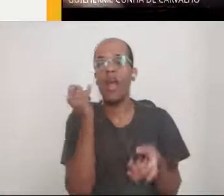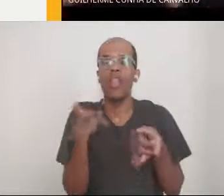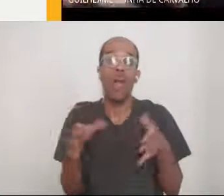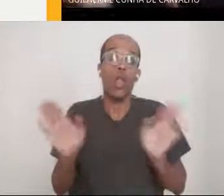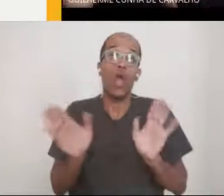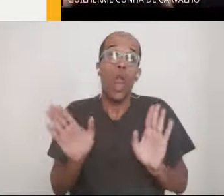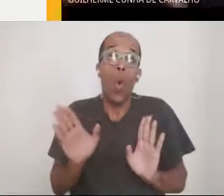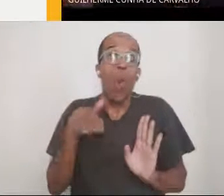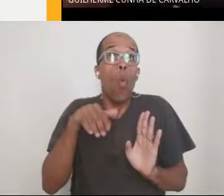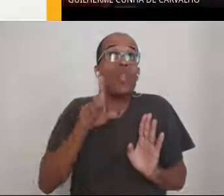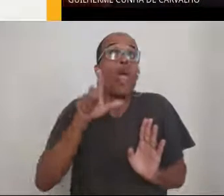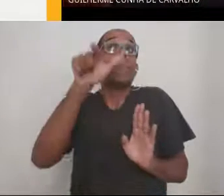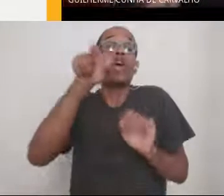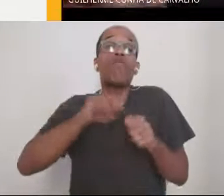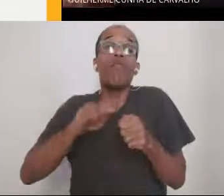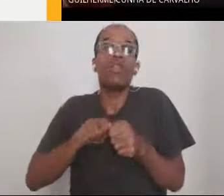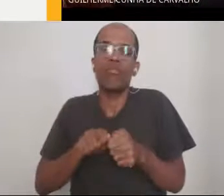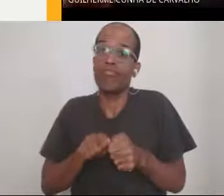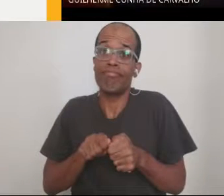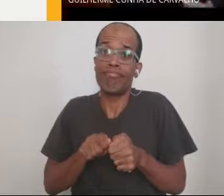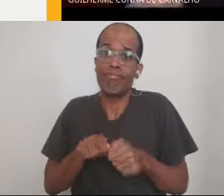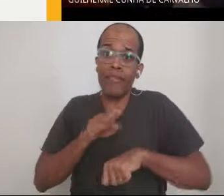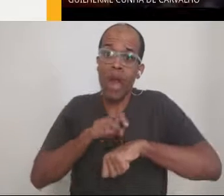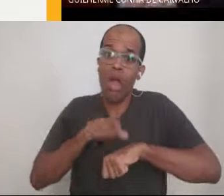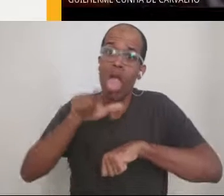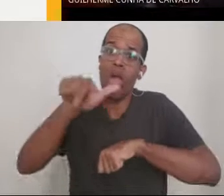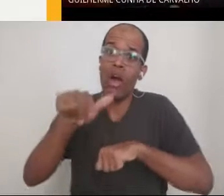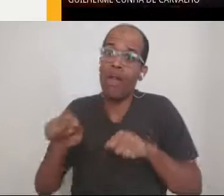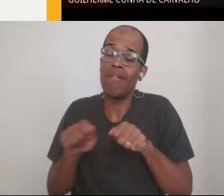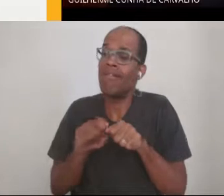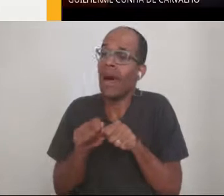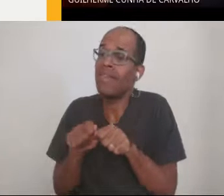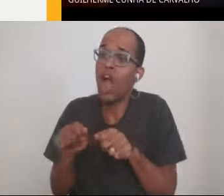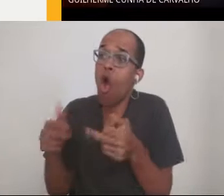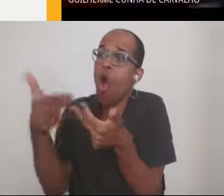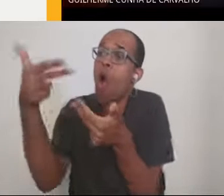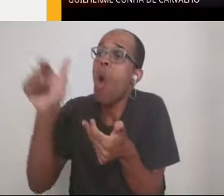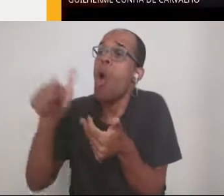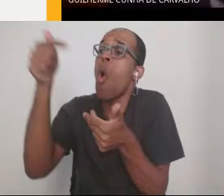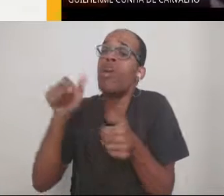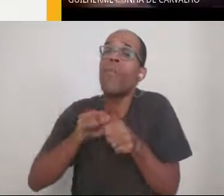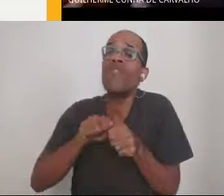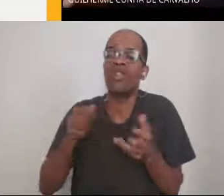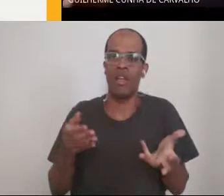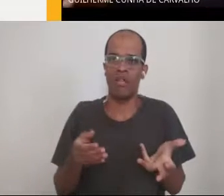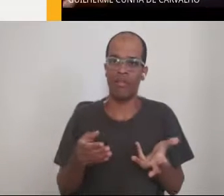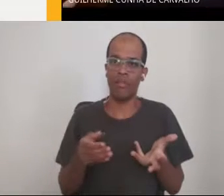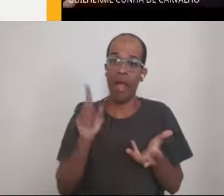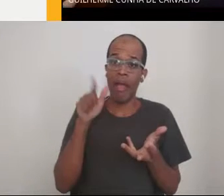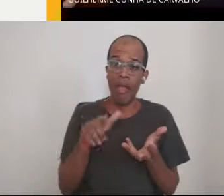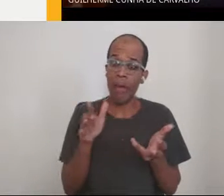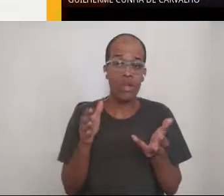fala, não, mas mais tarde eu vou fazer. Só que mais tarde vão aparecendo as outras coisas do dia, né? E vai chegando o fim